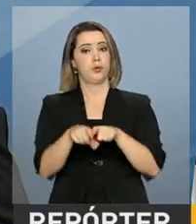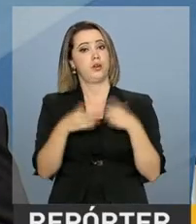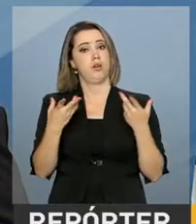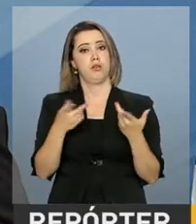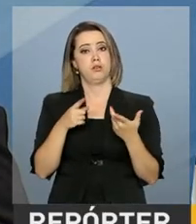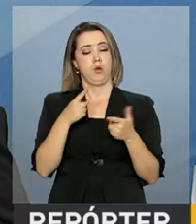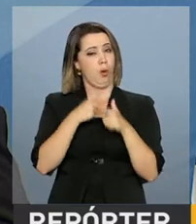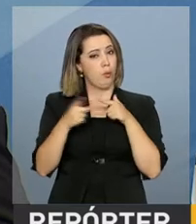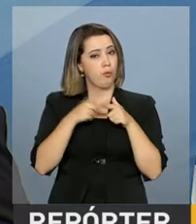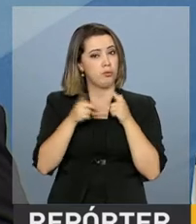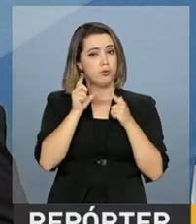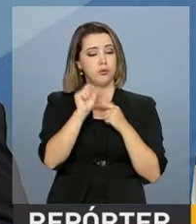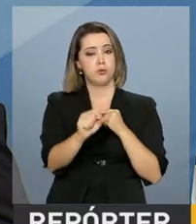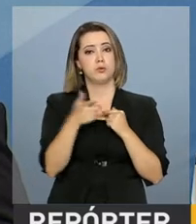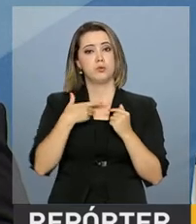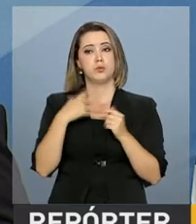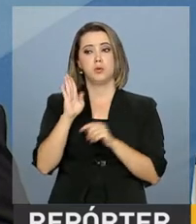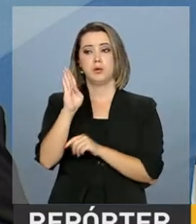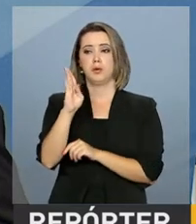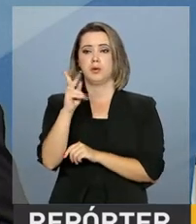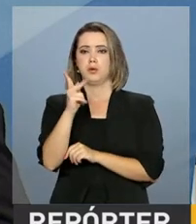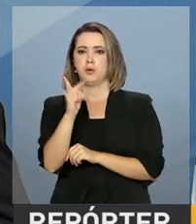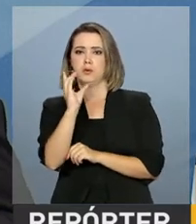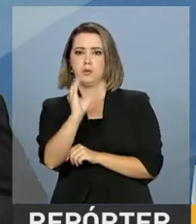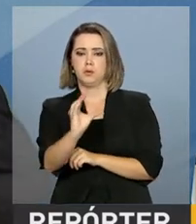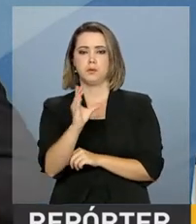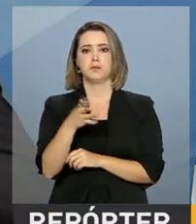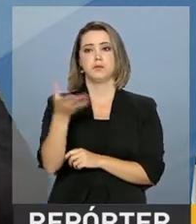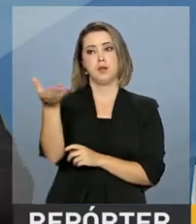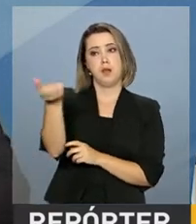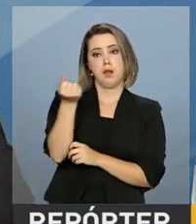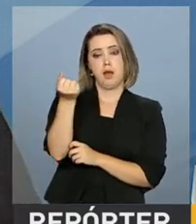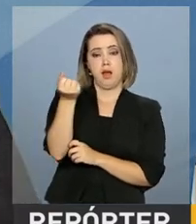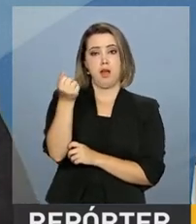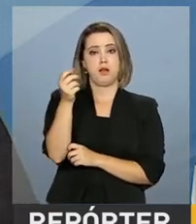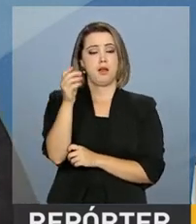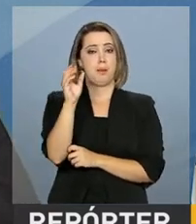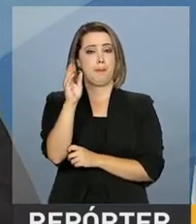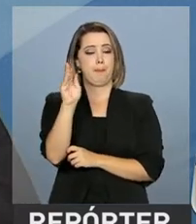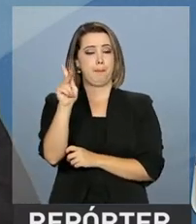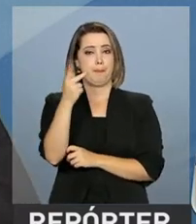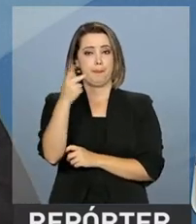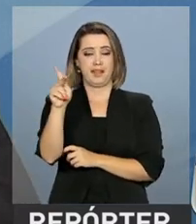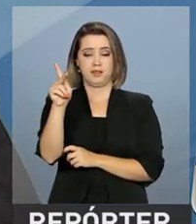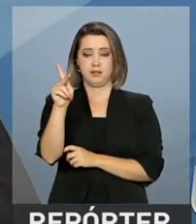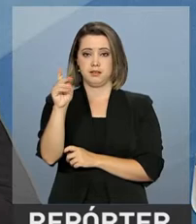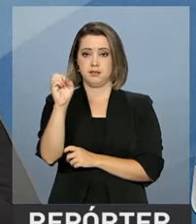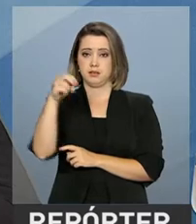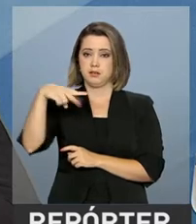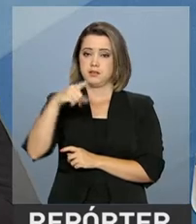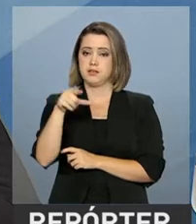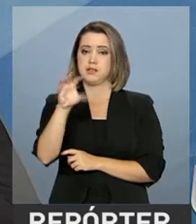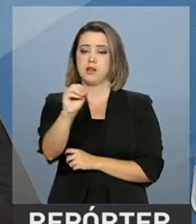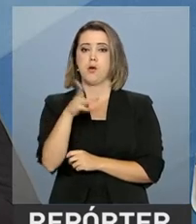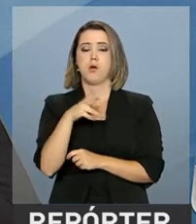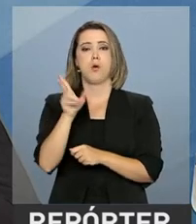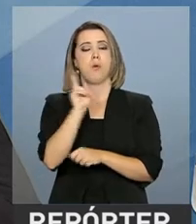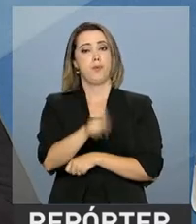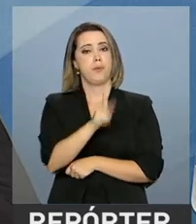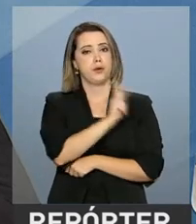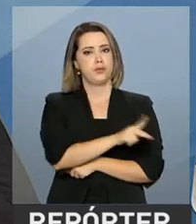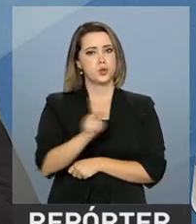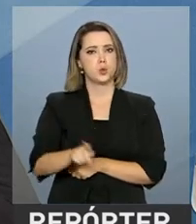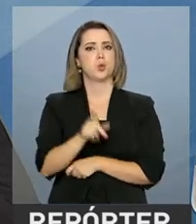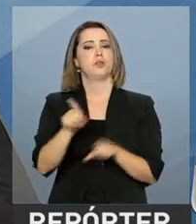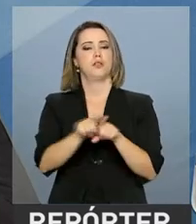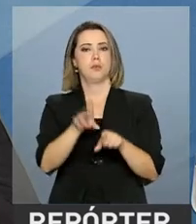benefício de prestação continuada a questão das pensões aposentadorias de professores e de policiais e regras de